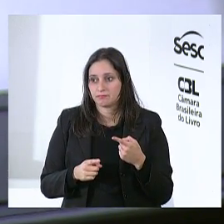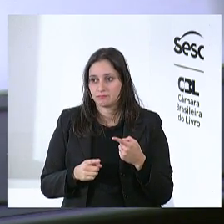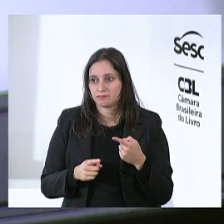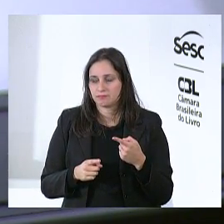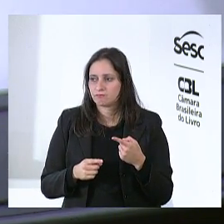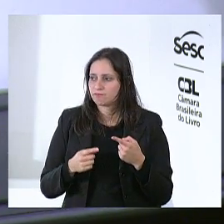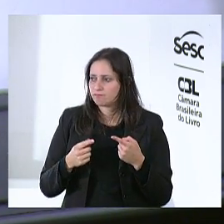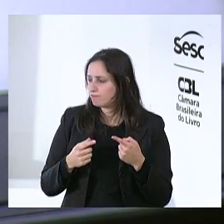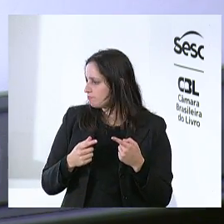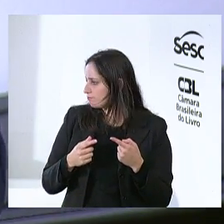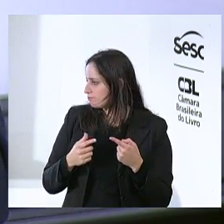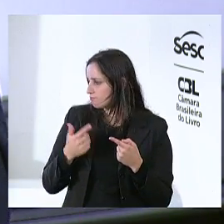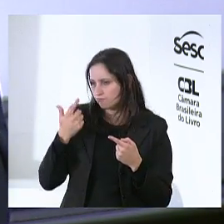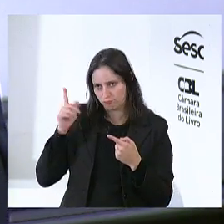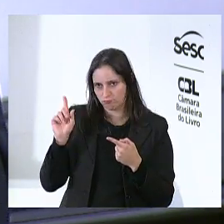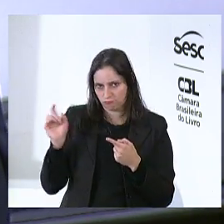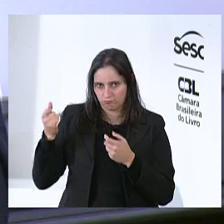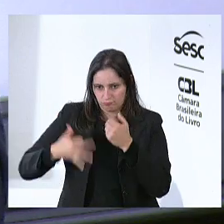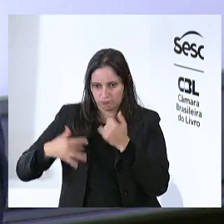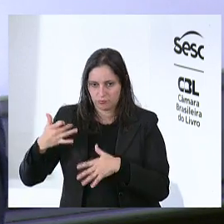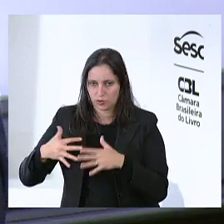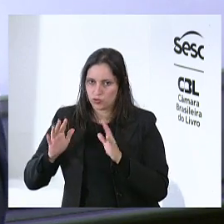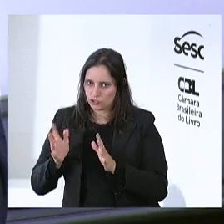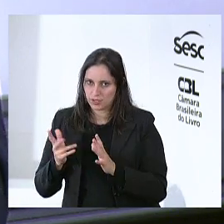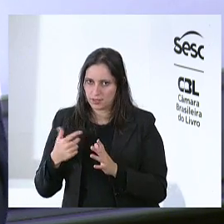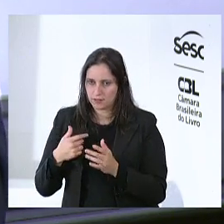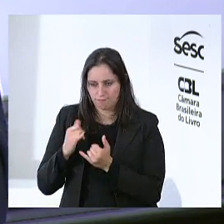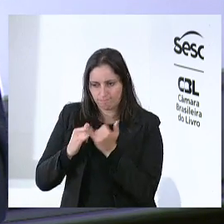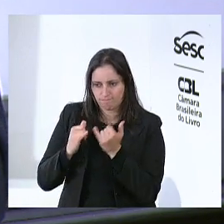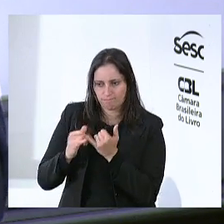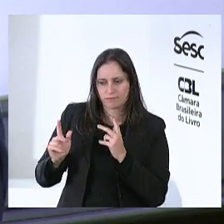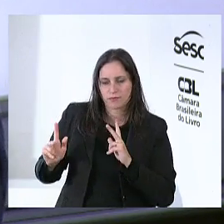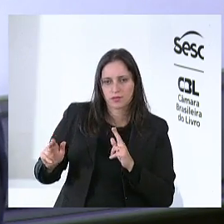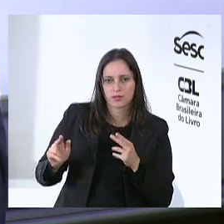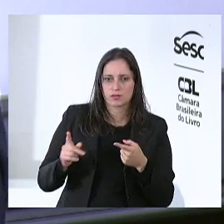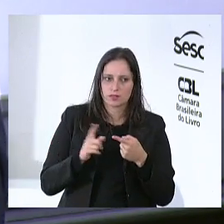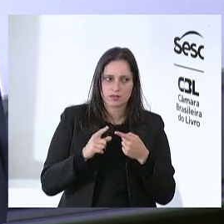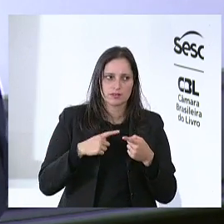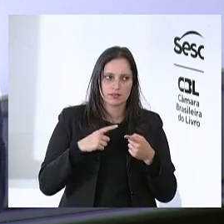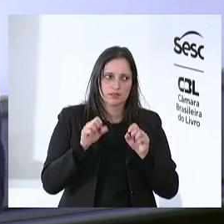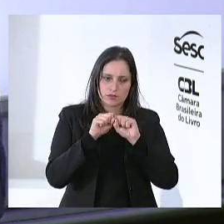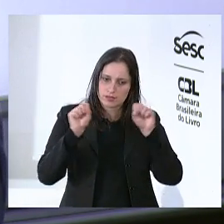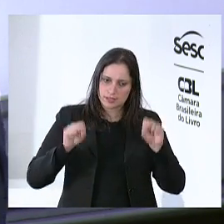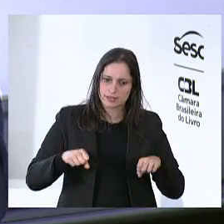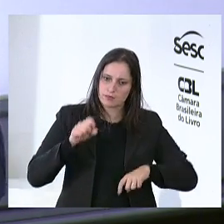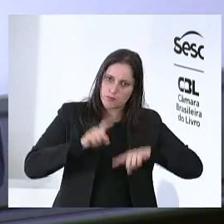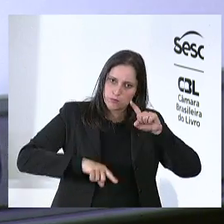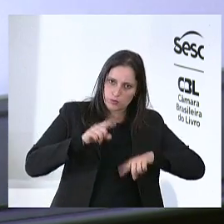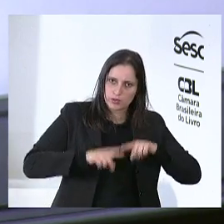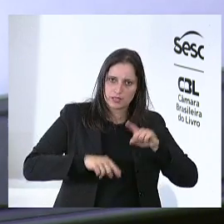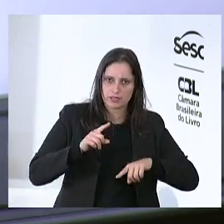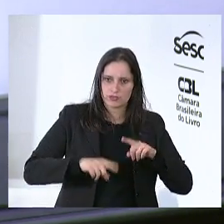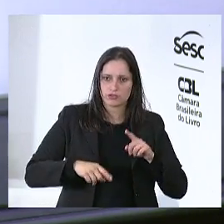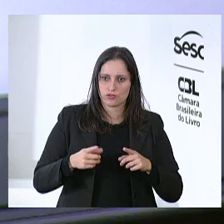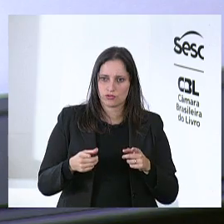retomando o argumento do próprio Marcos, acho que nós temos um sistema político, em grande parte, herdeiro